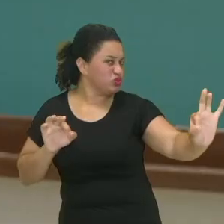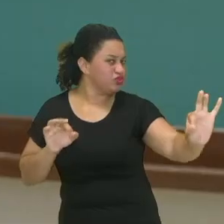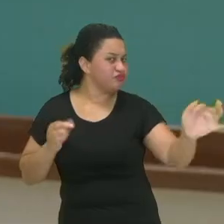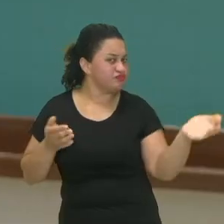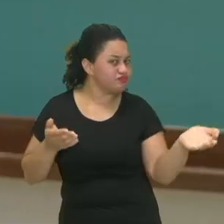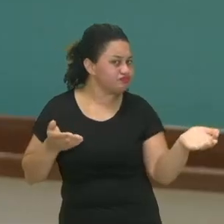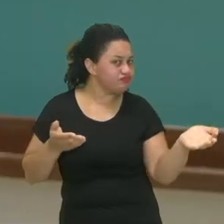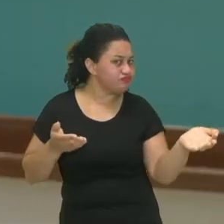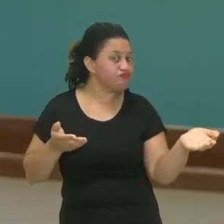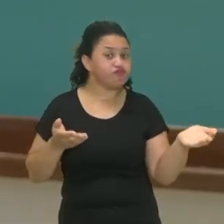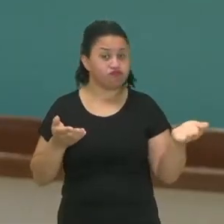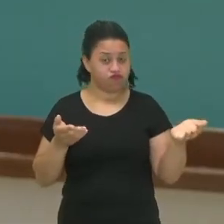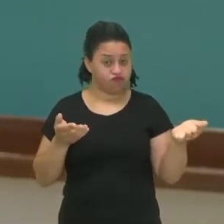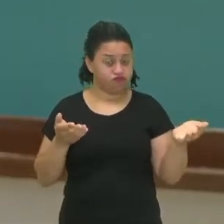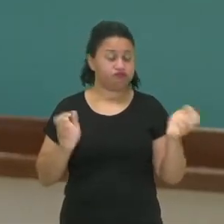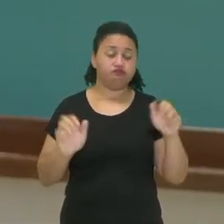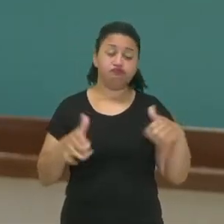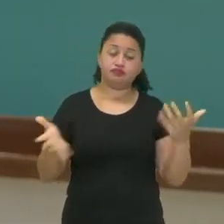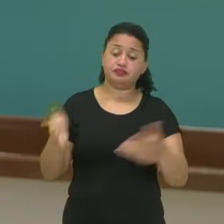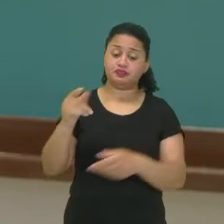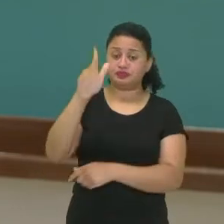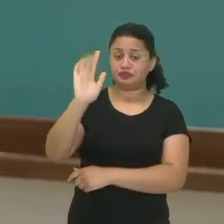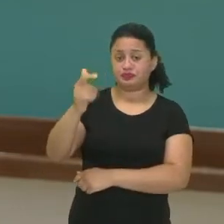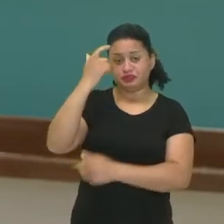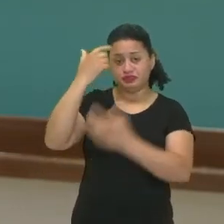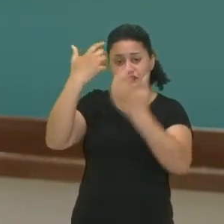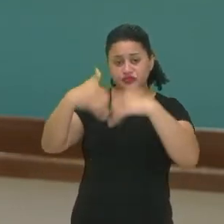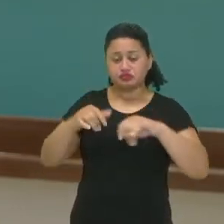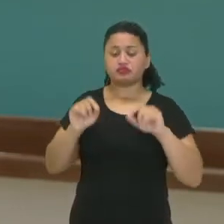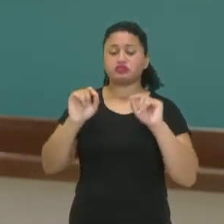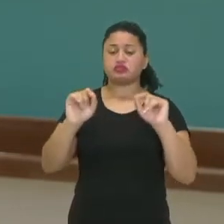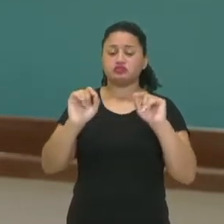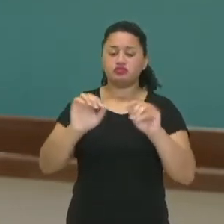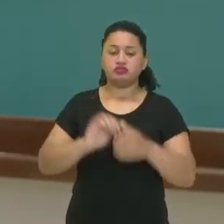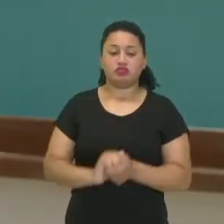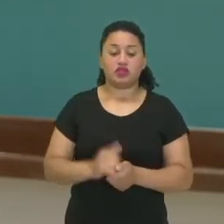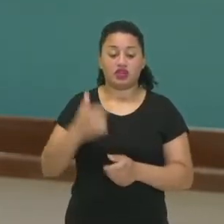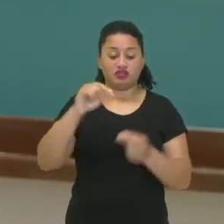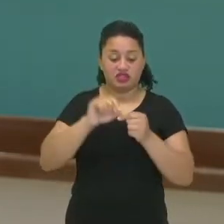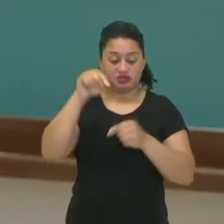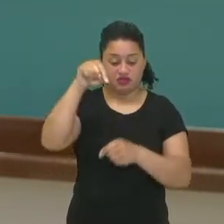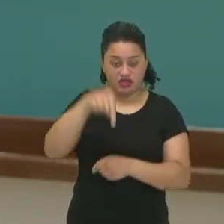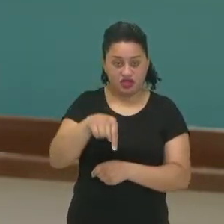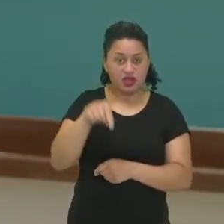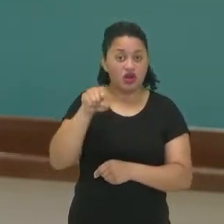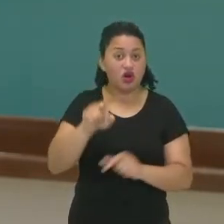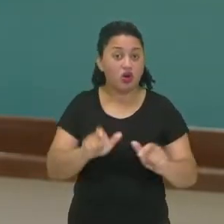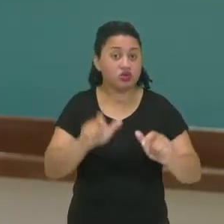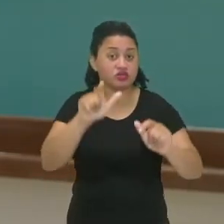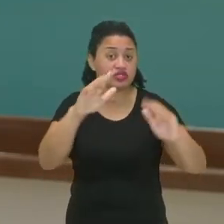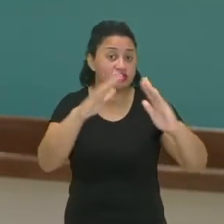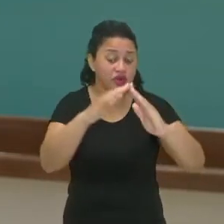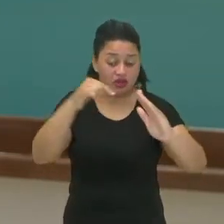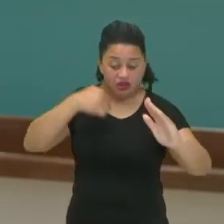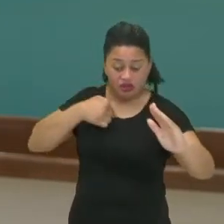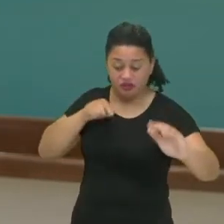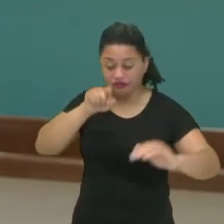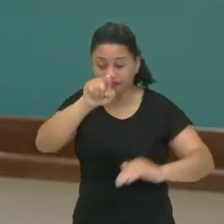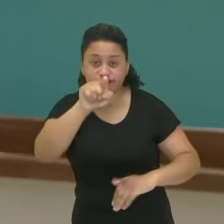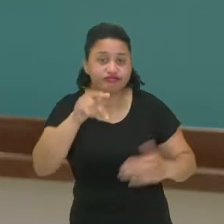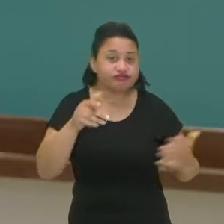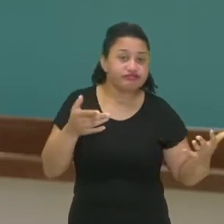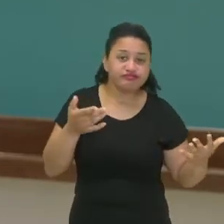vive? Então, já pensou? Aquilo que te faz aqui, onde está morando aí? Eu aqui, você aí,